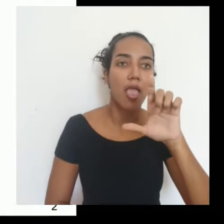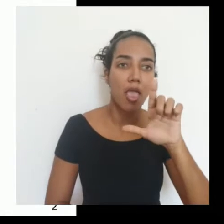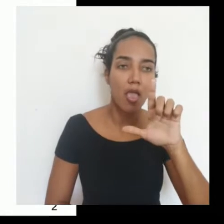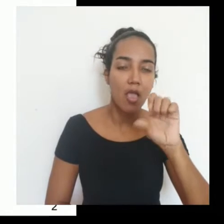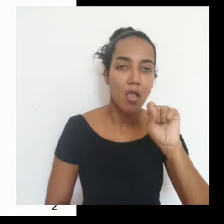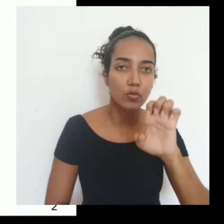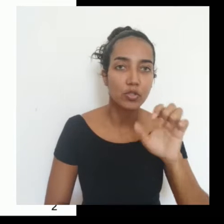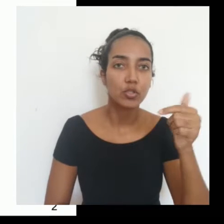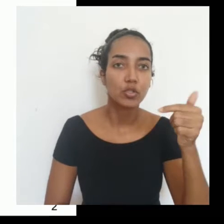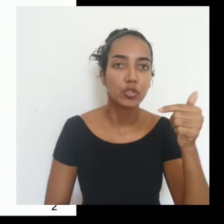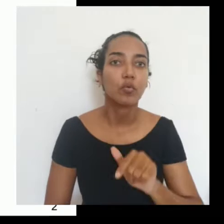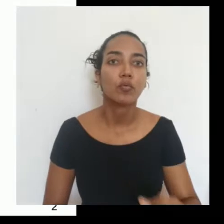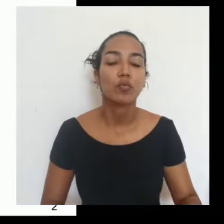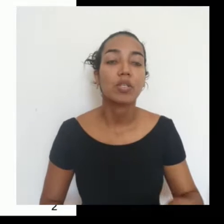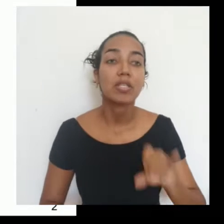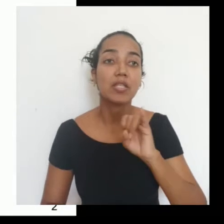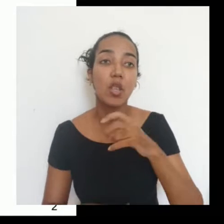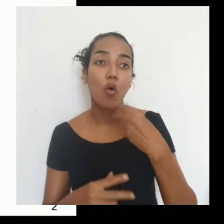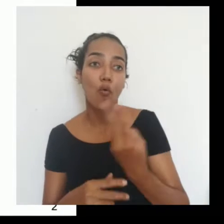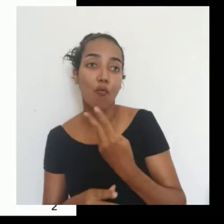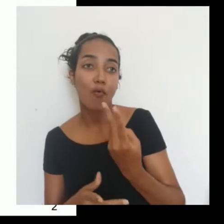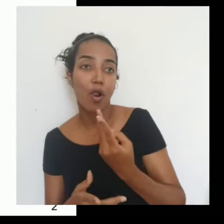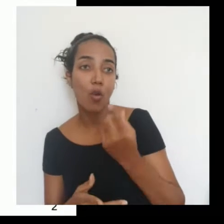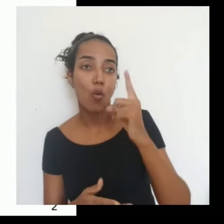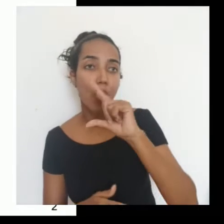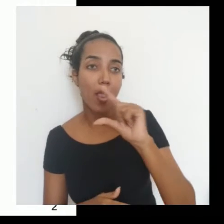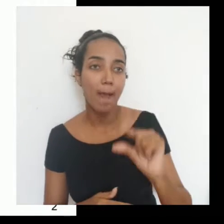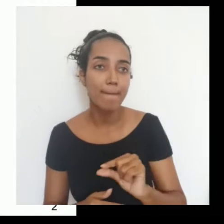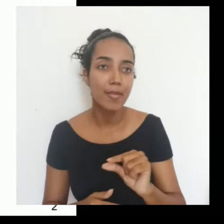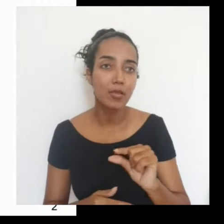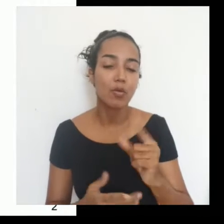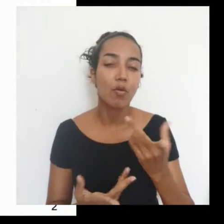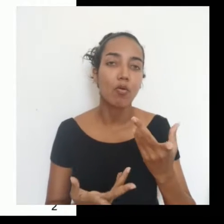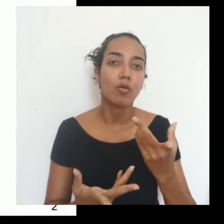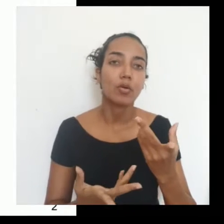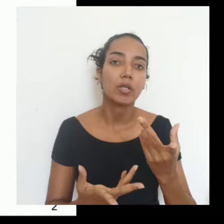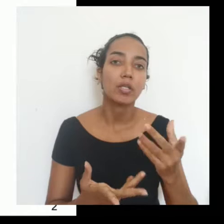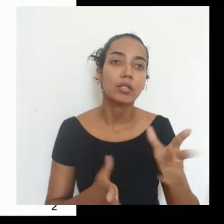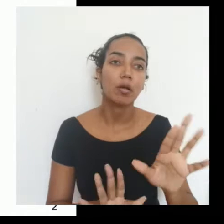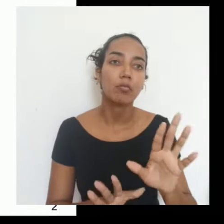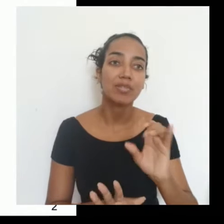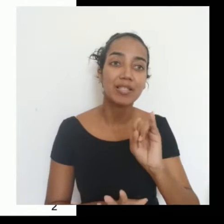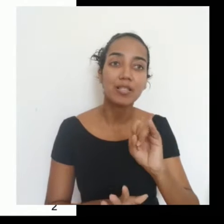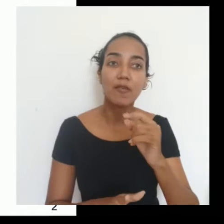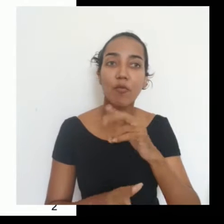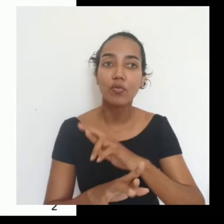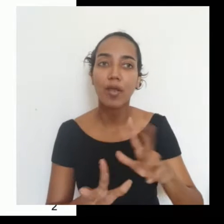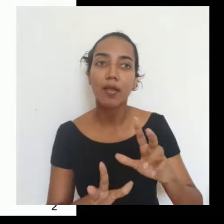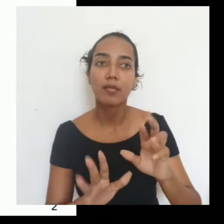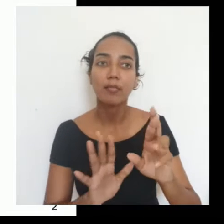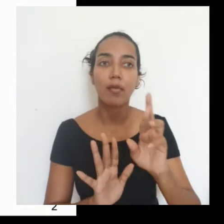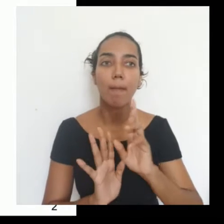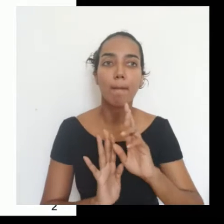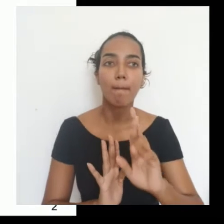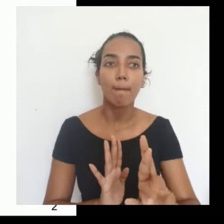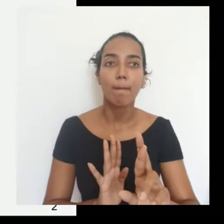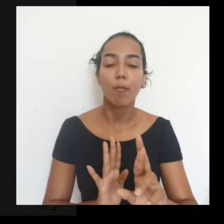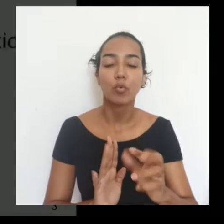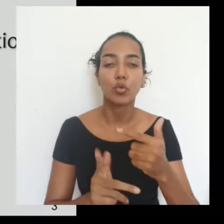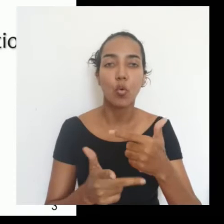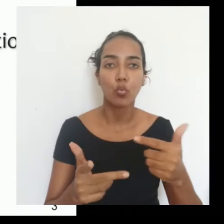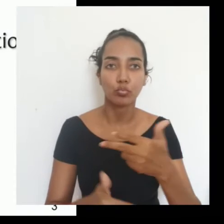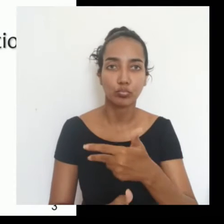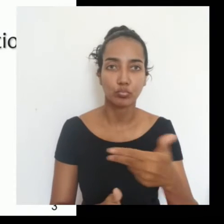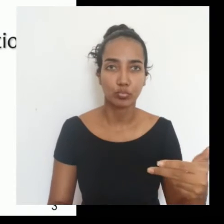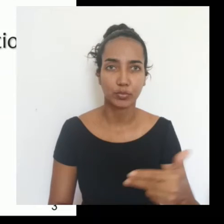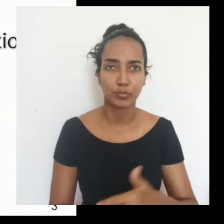ou igual que saldo, saldo recebe saldo menos valor, se não, imprime alguma coisa. While, um loop simples que, dado